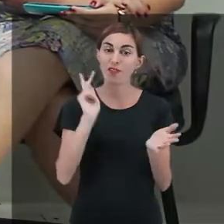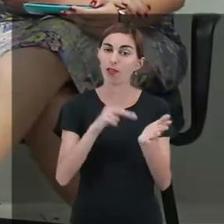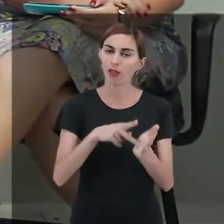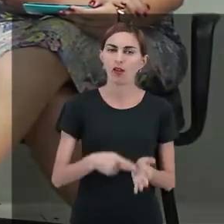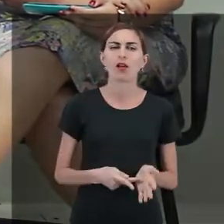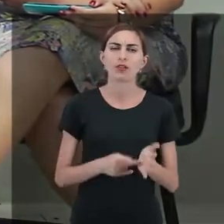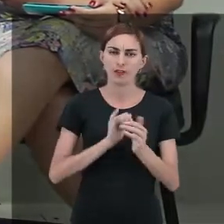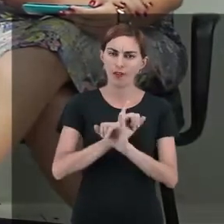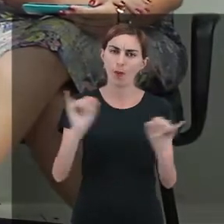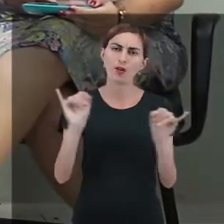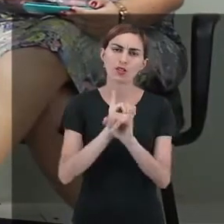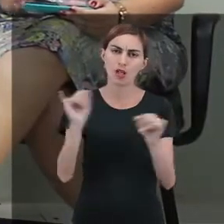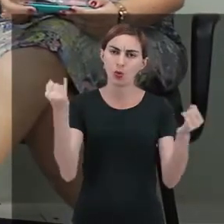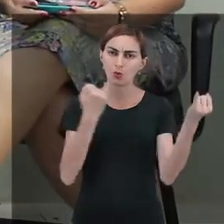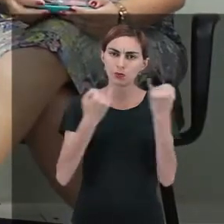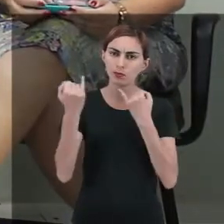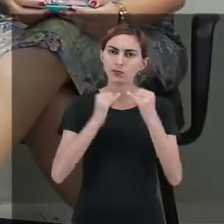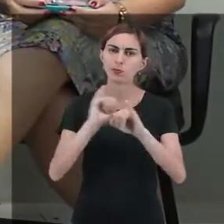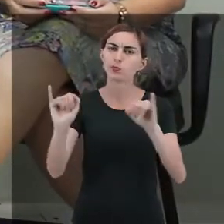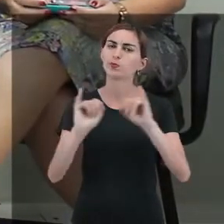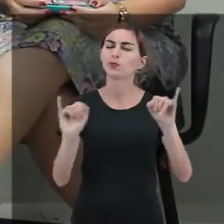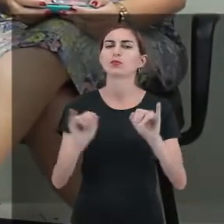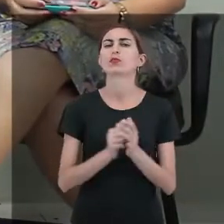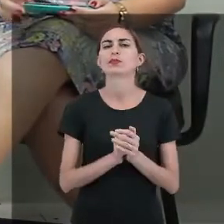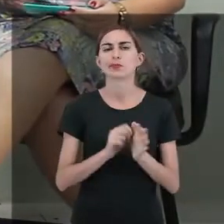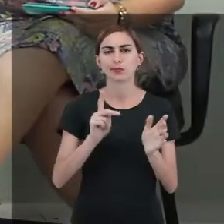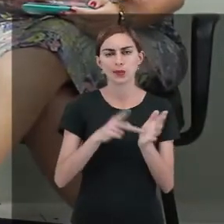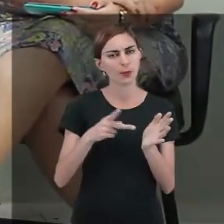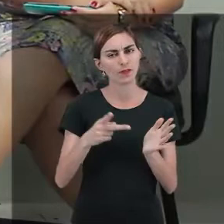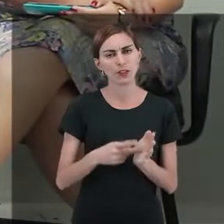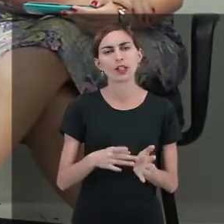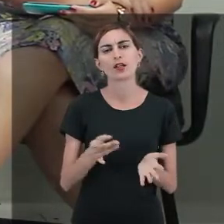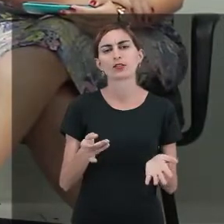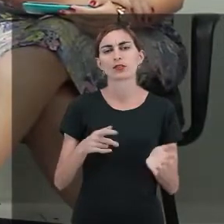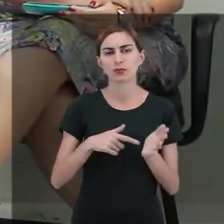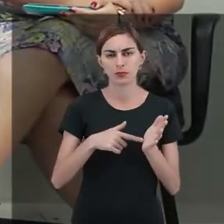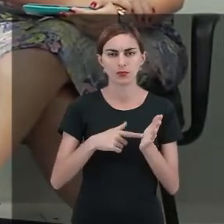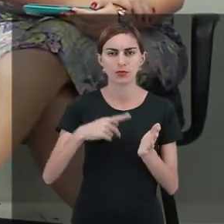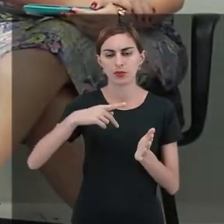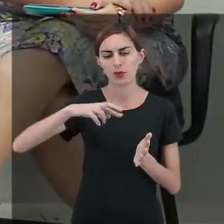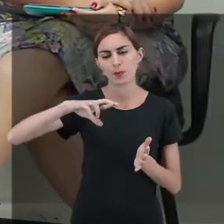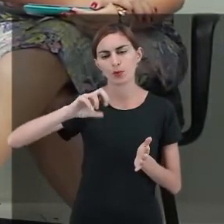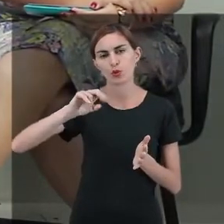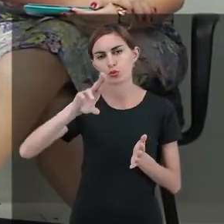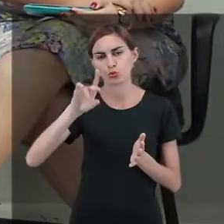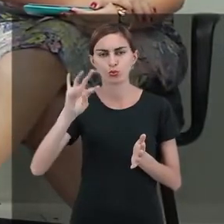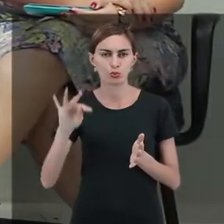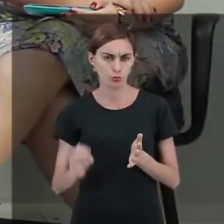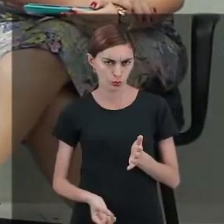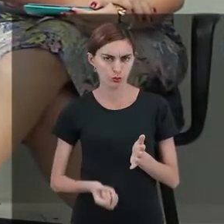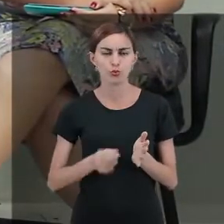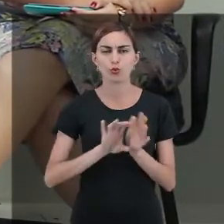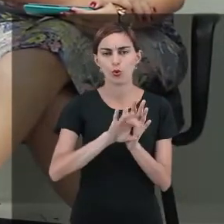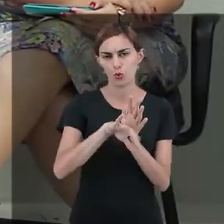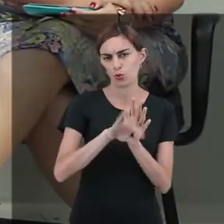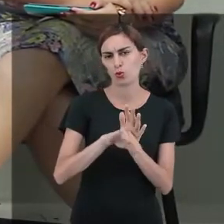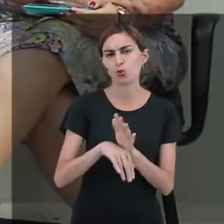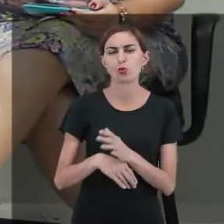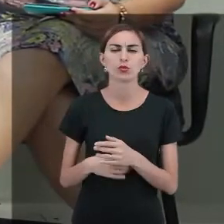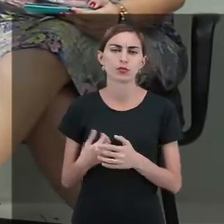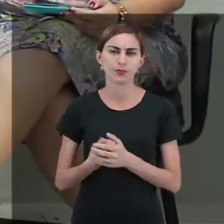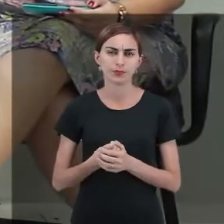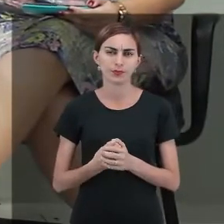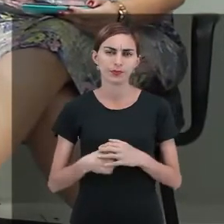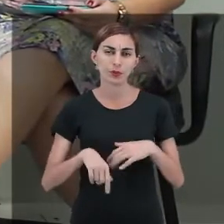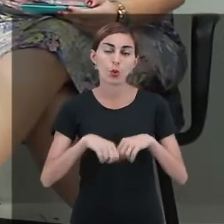ganhando, das informações e da precisão, né, de produto, quando ele vem com o código de barra, mais de erro é menor. E